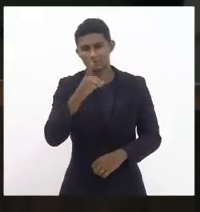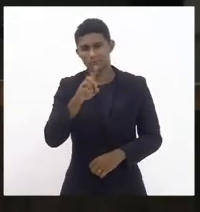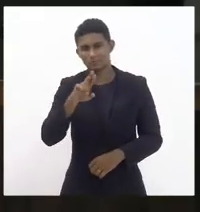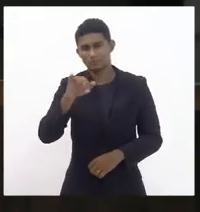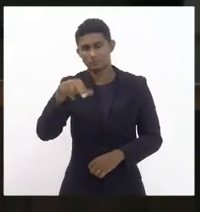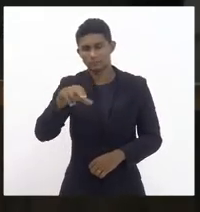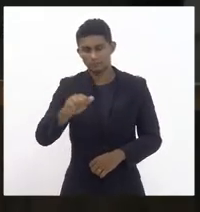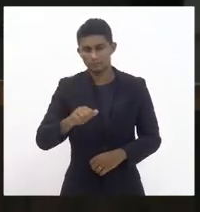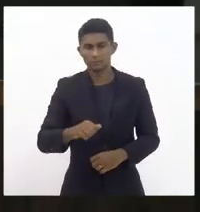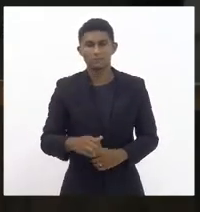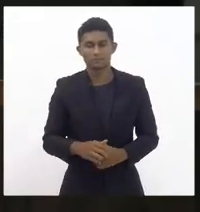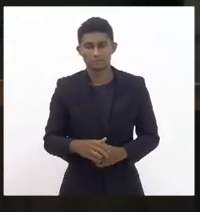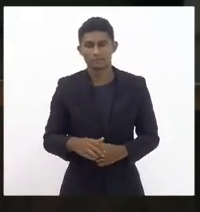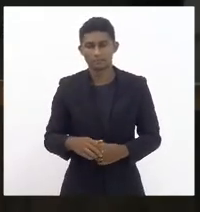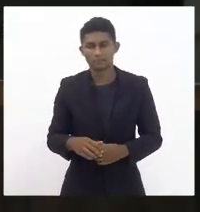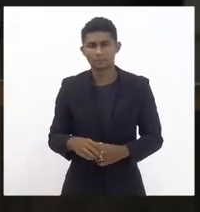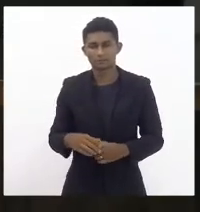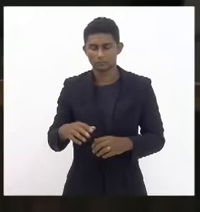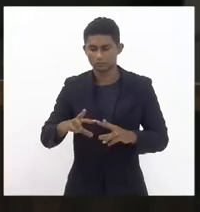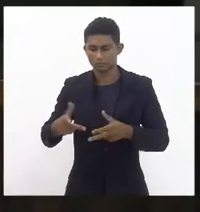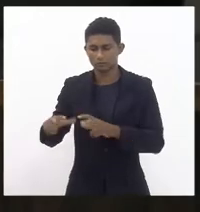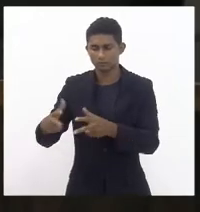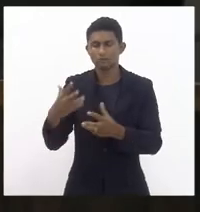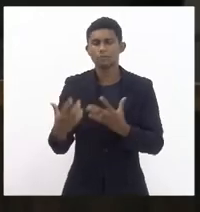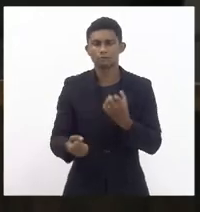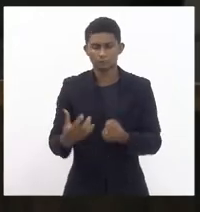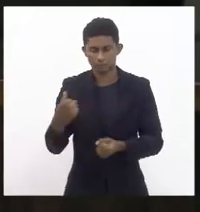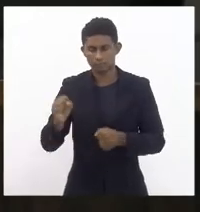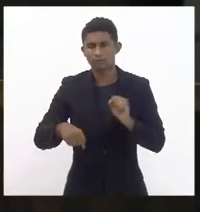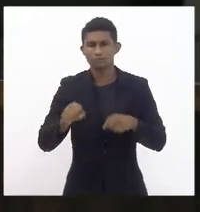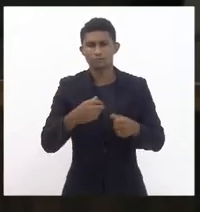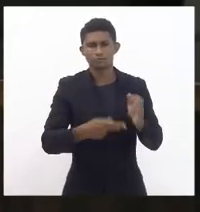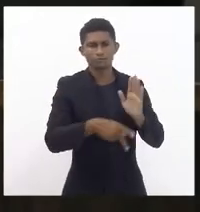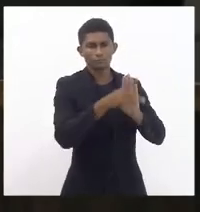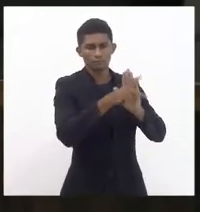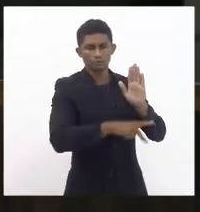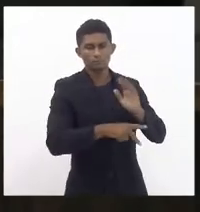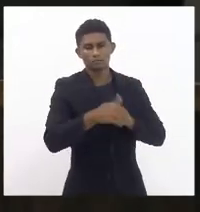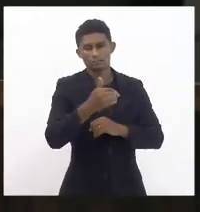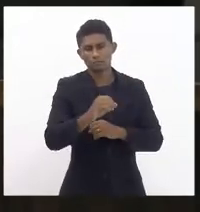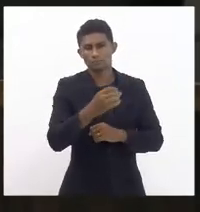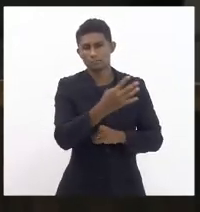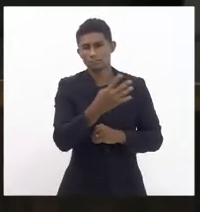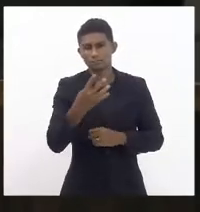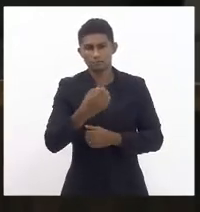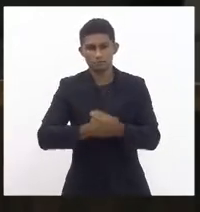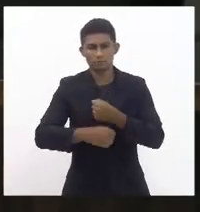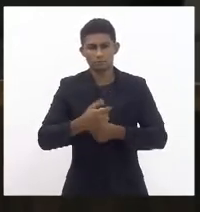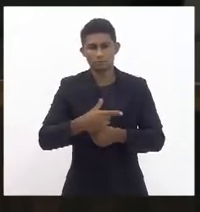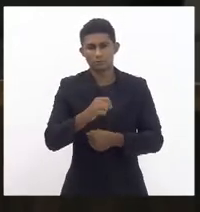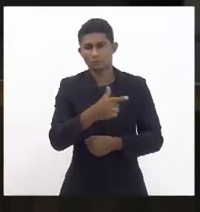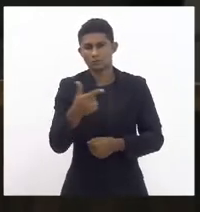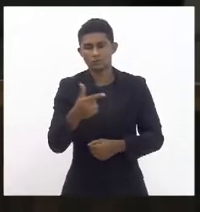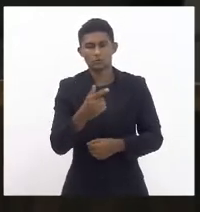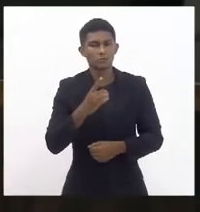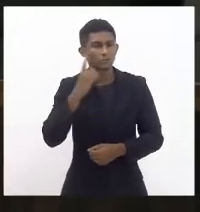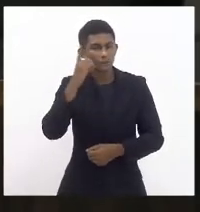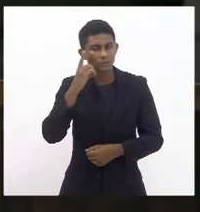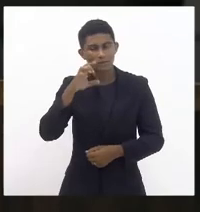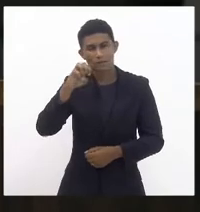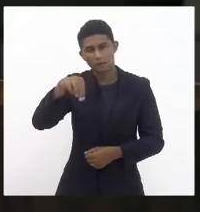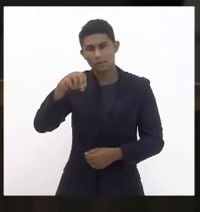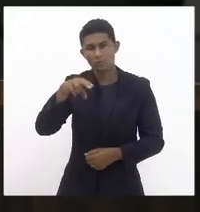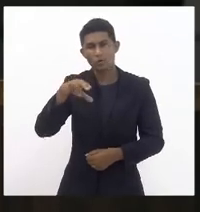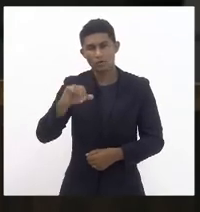do Amaral Precisa que eu não sou de norma mais favorável deputado mas pode a resolução da 4422 outra da Mônica com sede